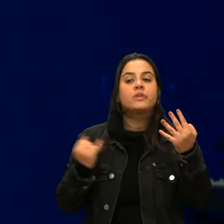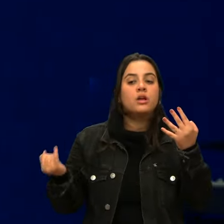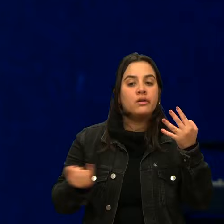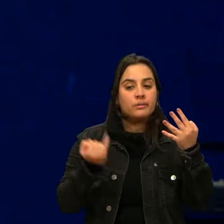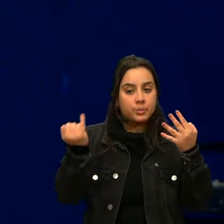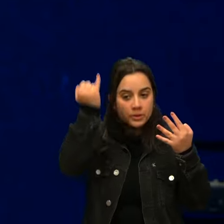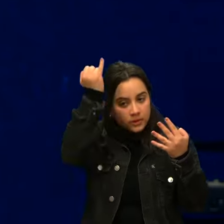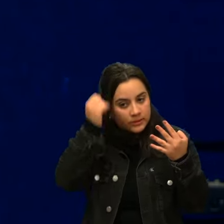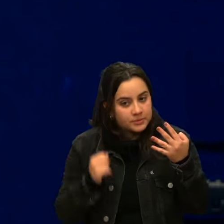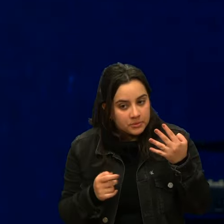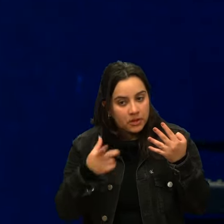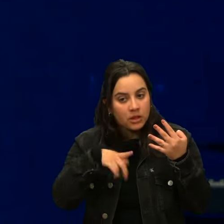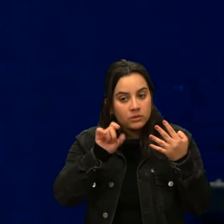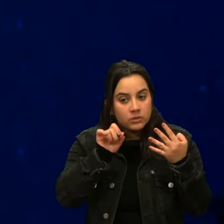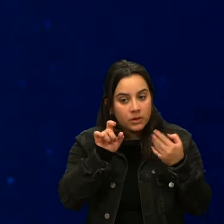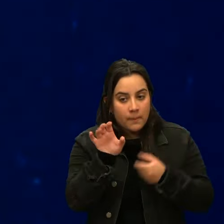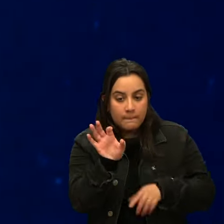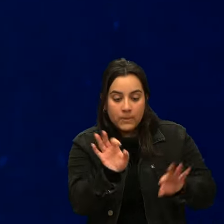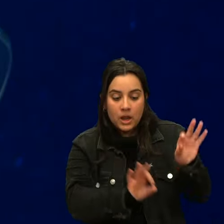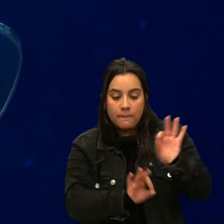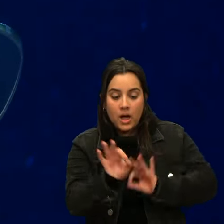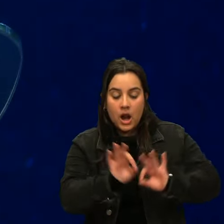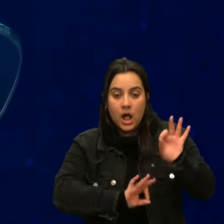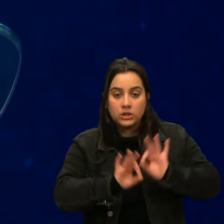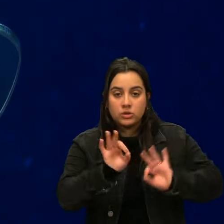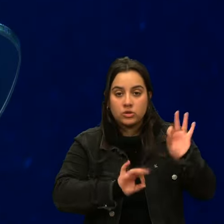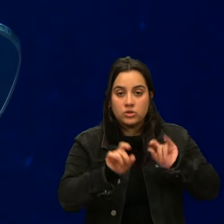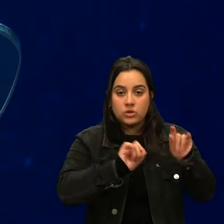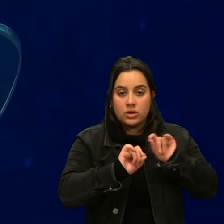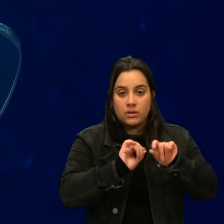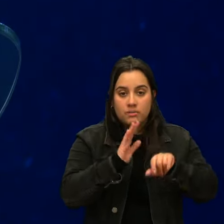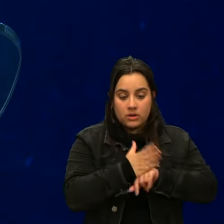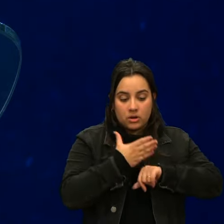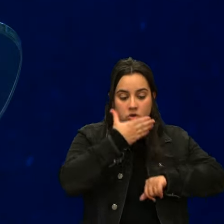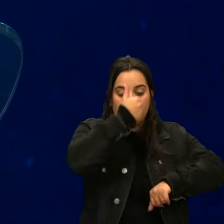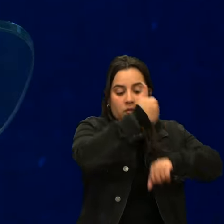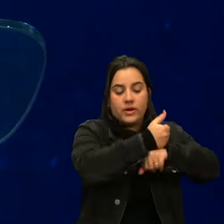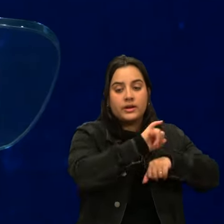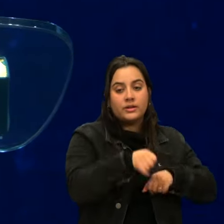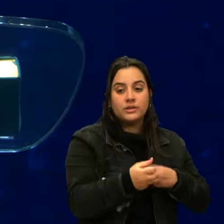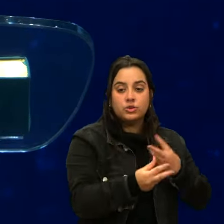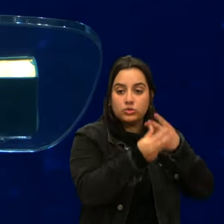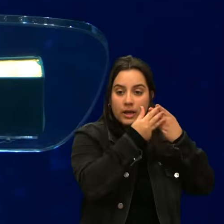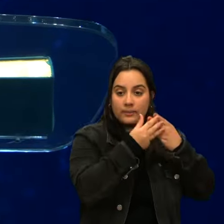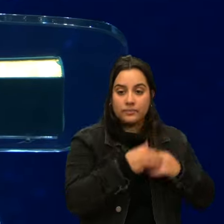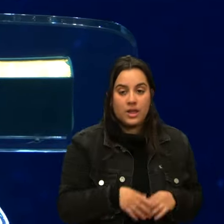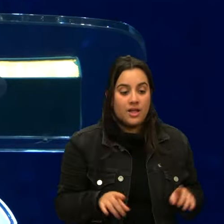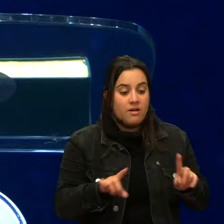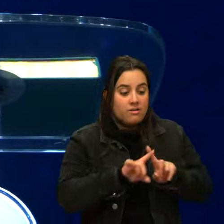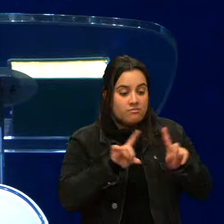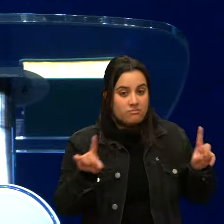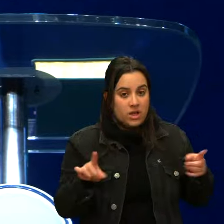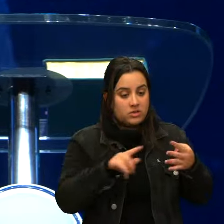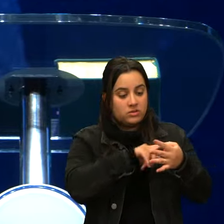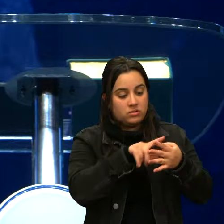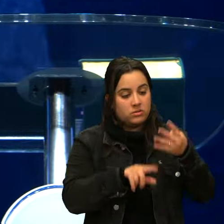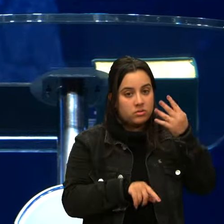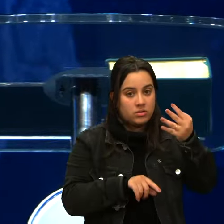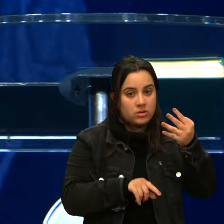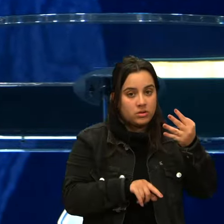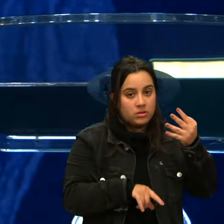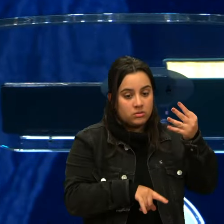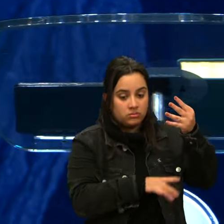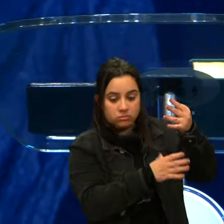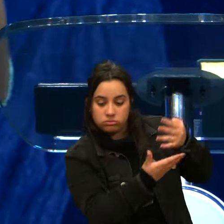estavam sendo preparados para governar lá em Judá. Só que eles não foram levados para a Babilônia como